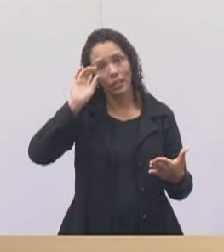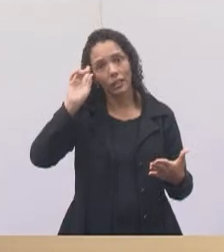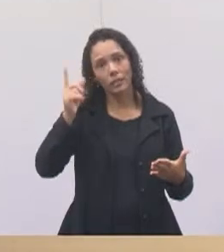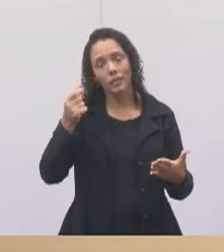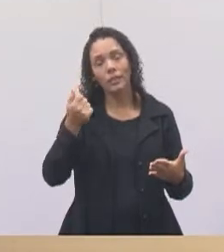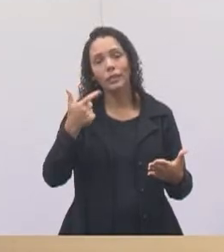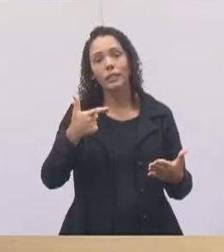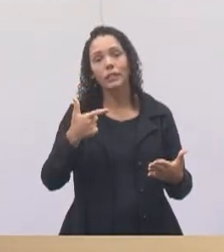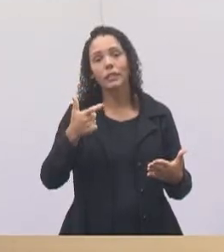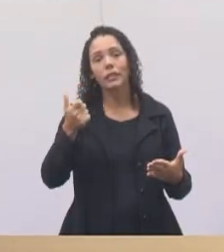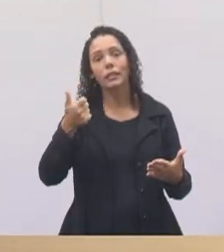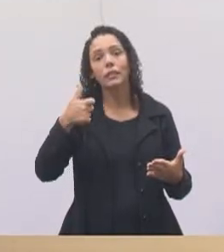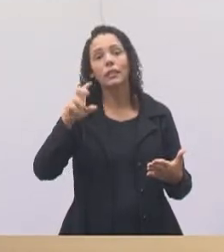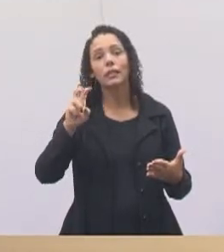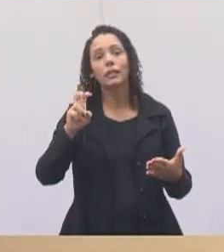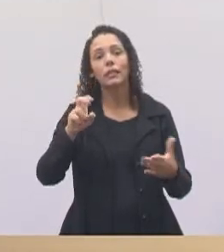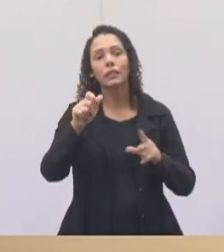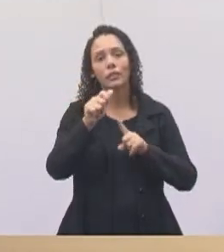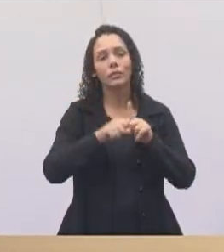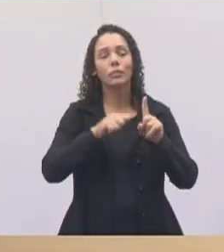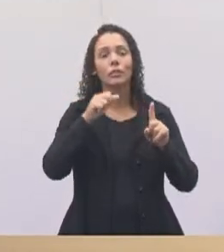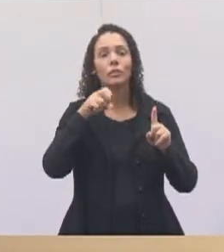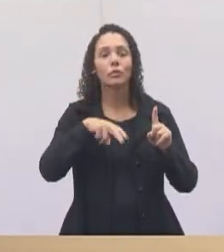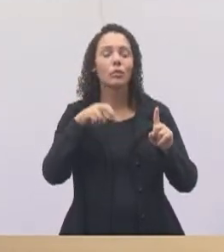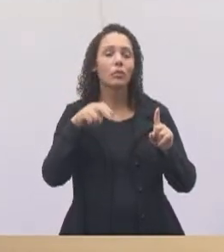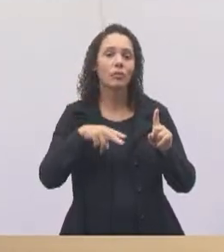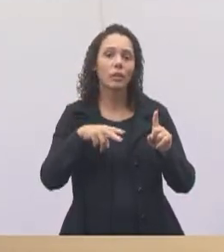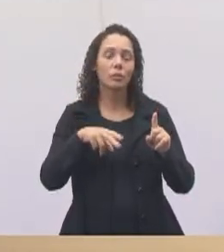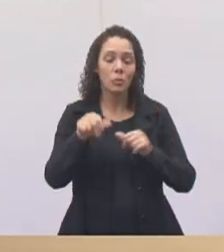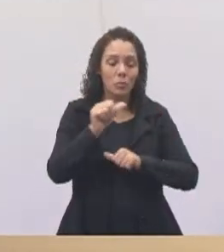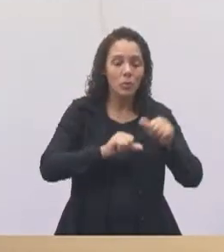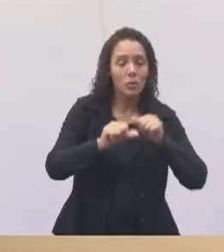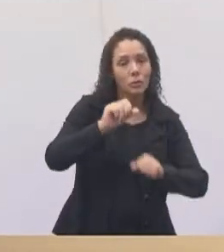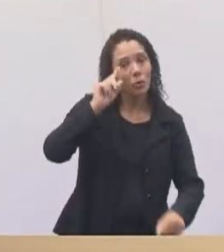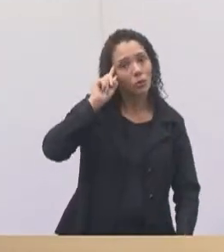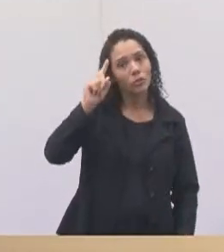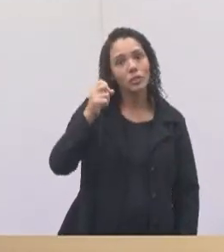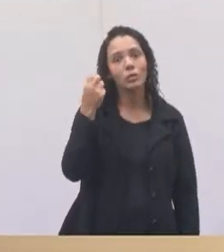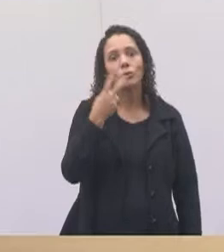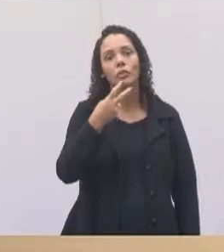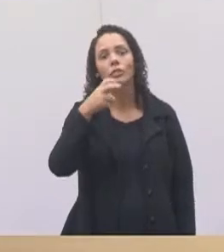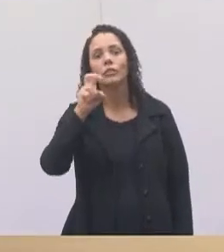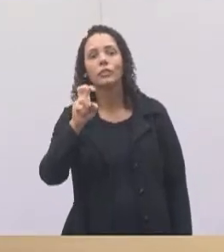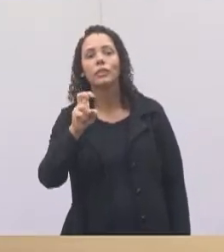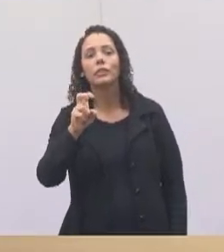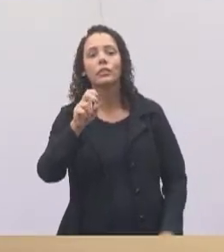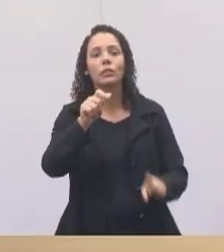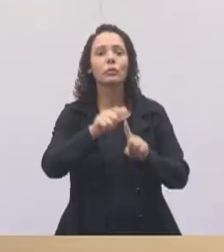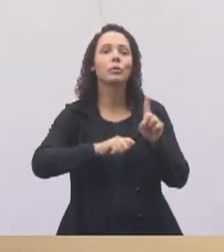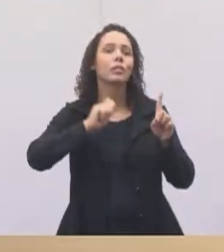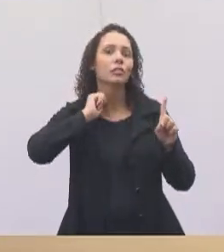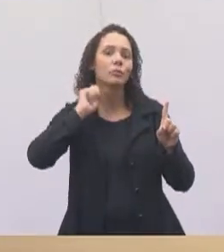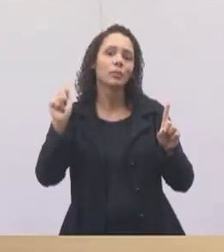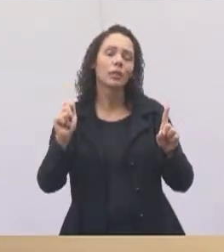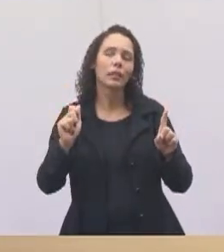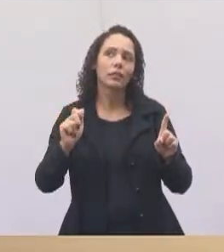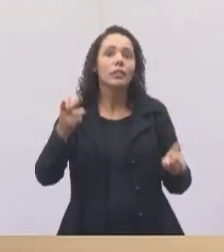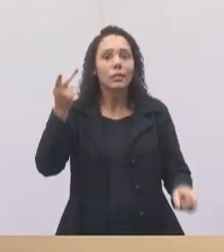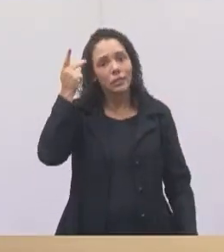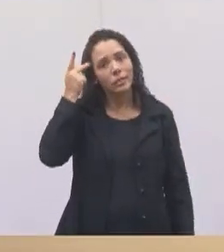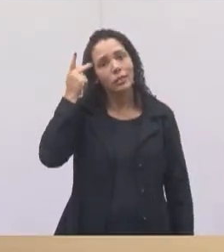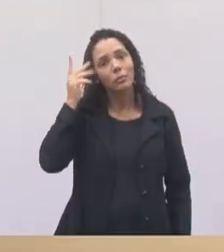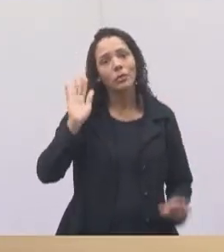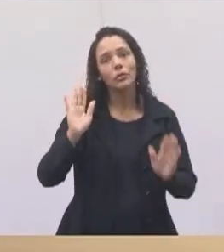colocou no dia 25 de maio, que já é o dia no estado de São Paulo, que celebra aqui no estado de São